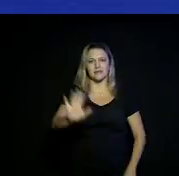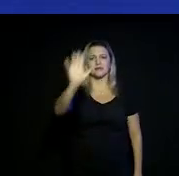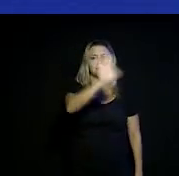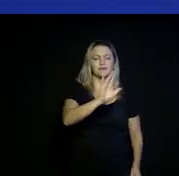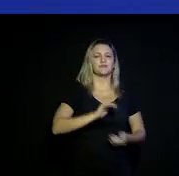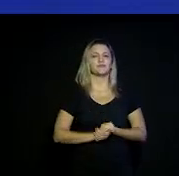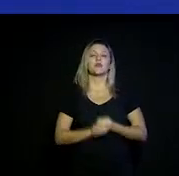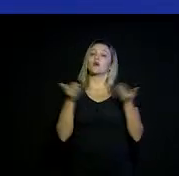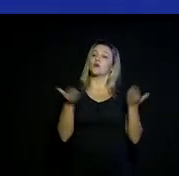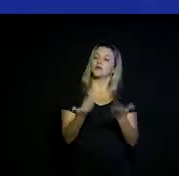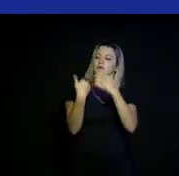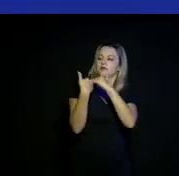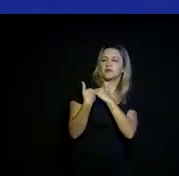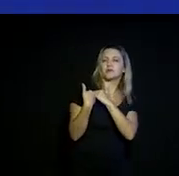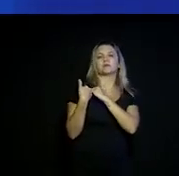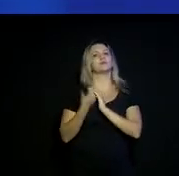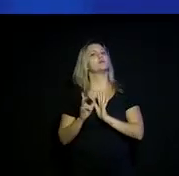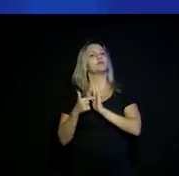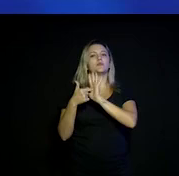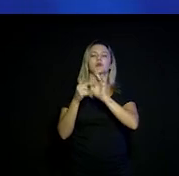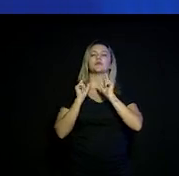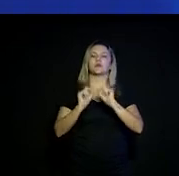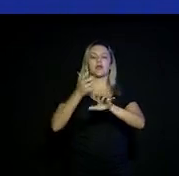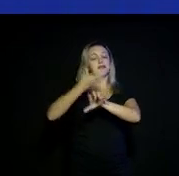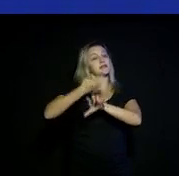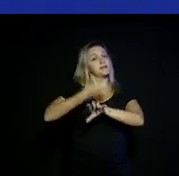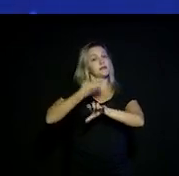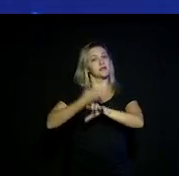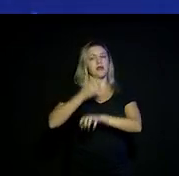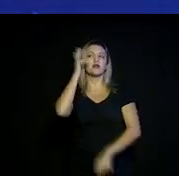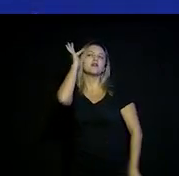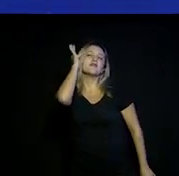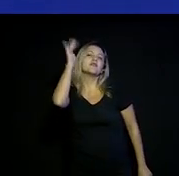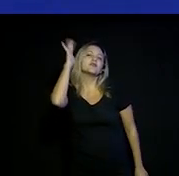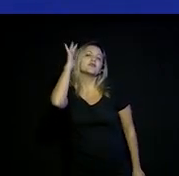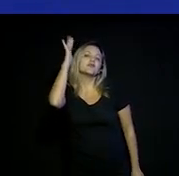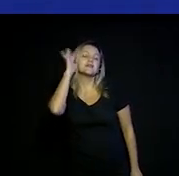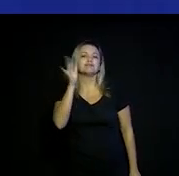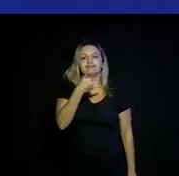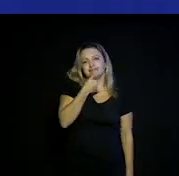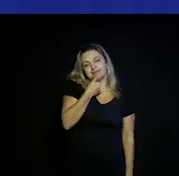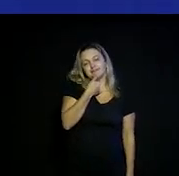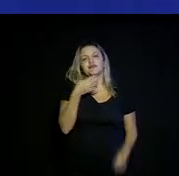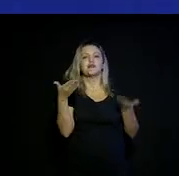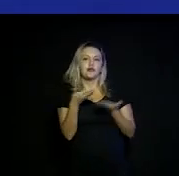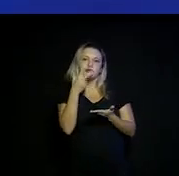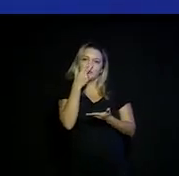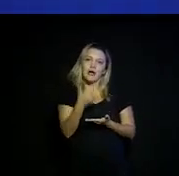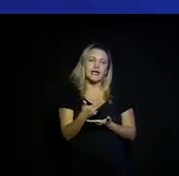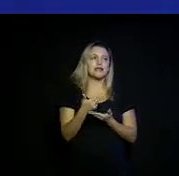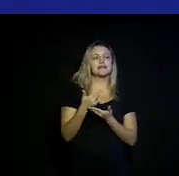vocês um pouco a respeito do aporte dessa disciplina, filosofia, que felizmente hoje começa a ser um